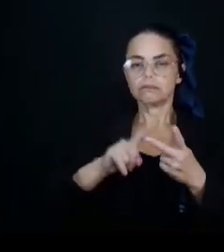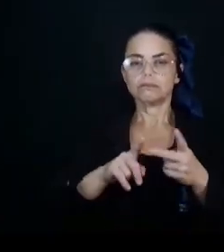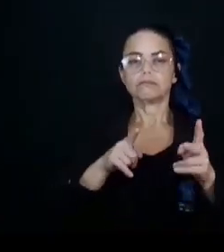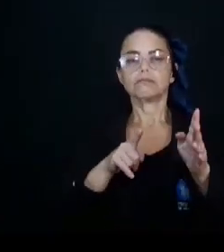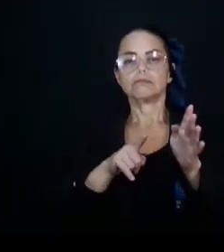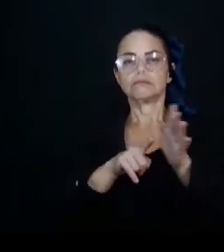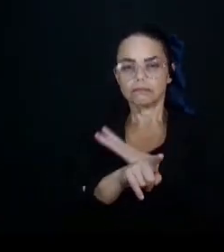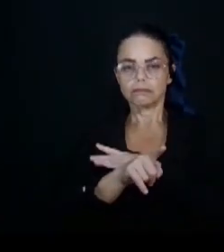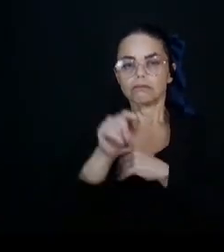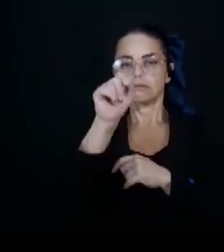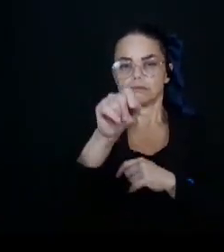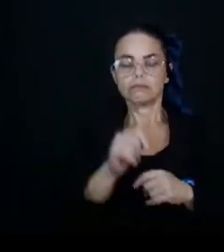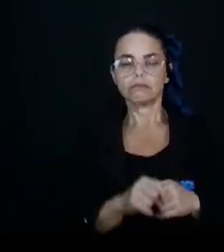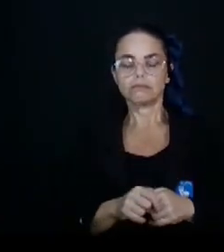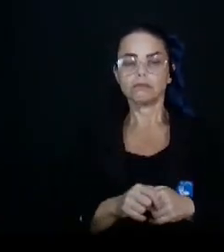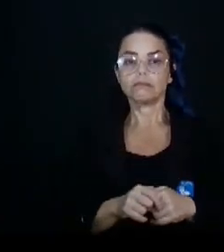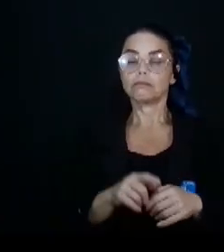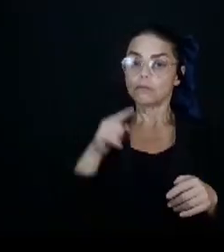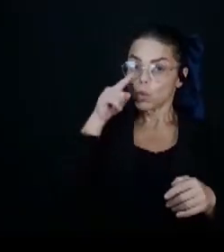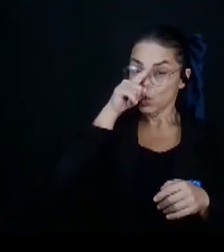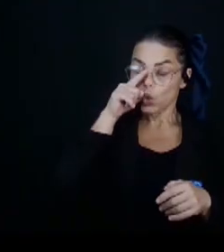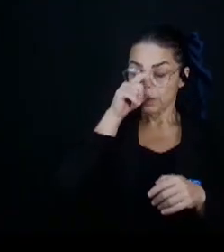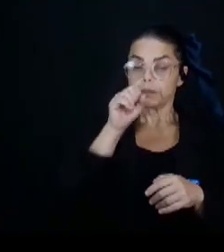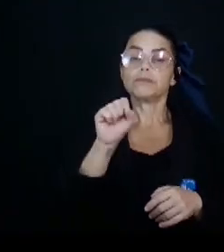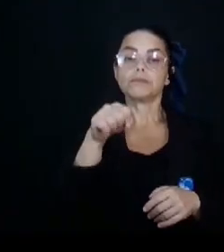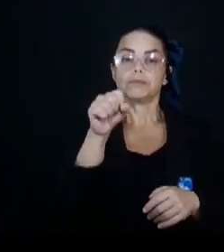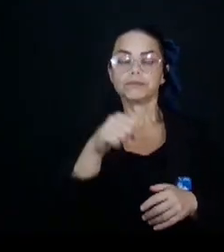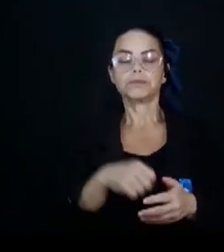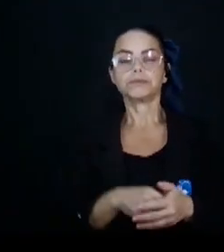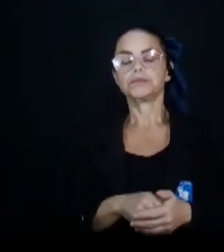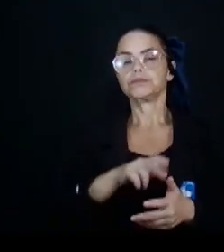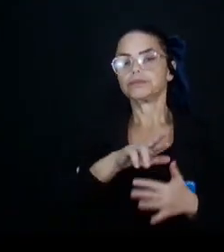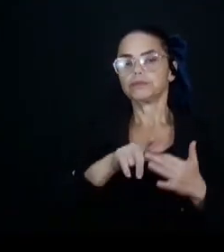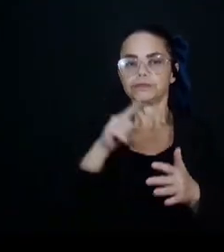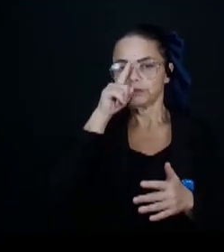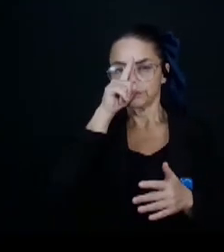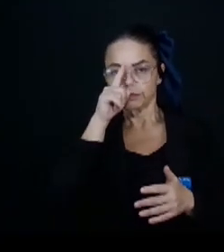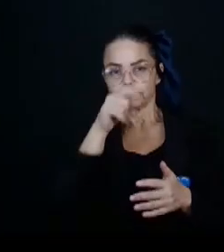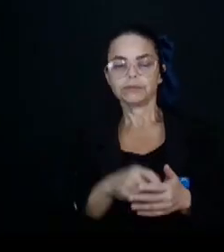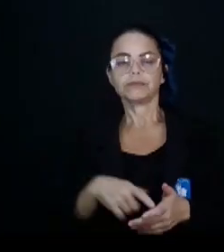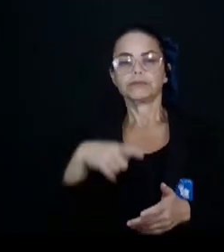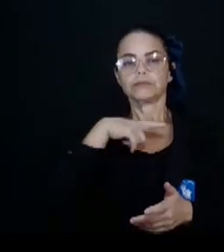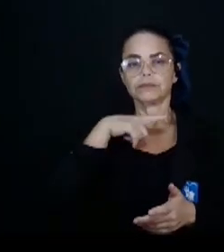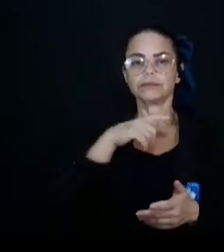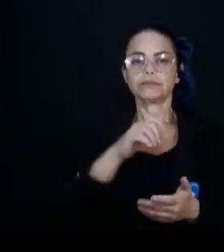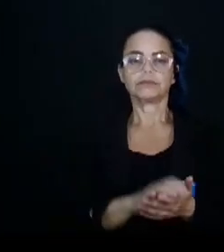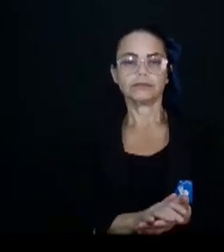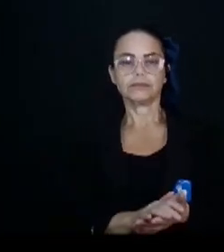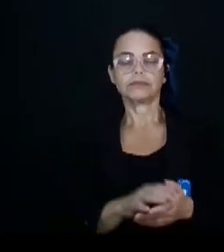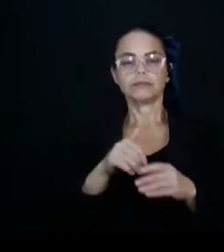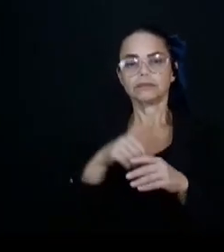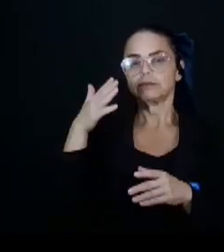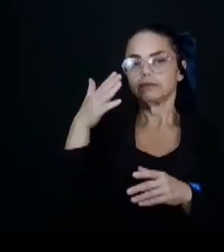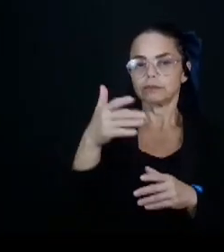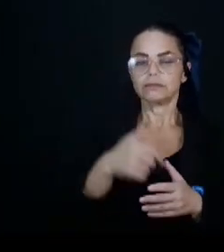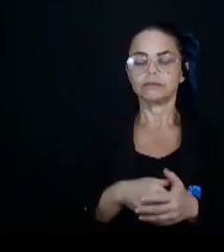fatores de risco, certo? Isso, né? Quais são os fatores de risco? Se tem fatores externos, né, que acabam